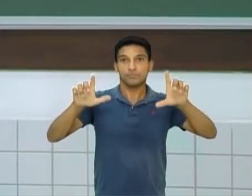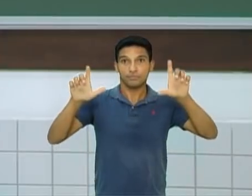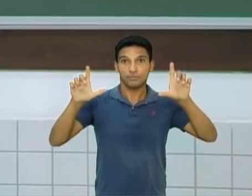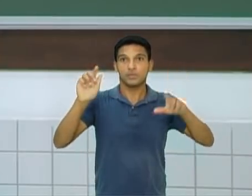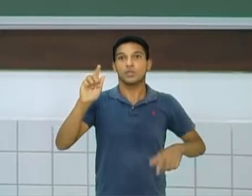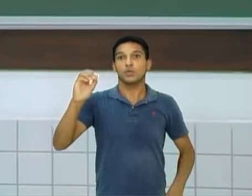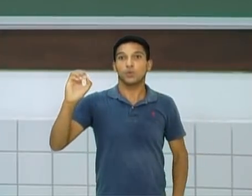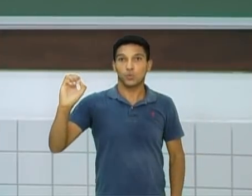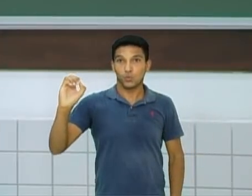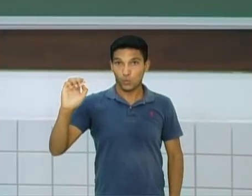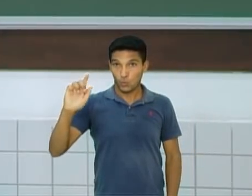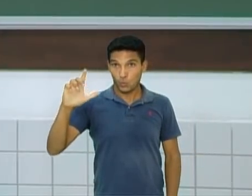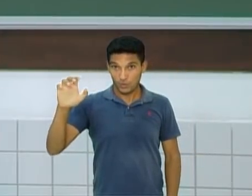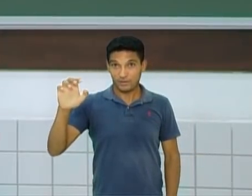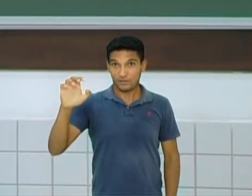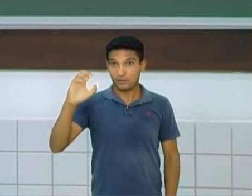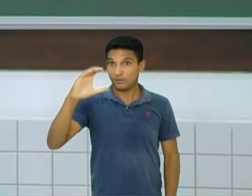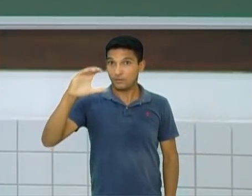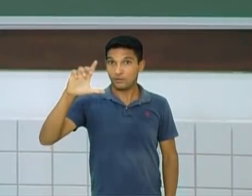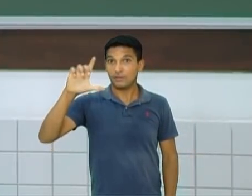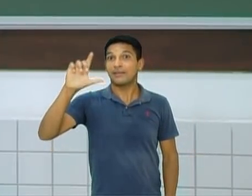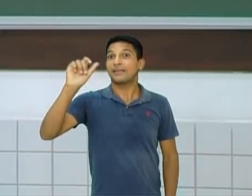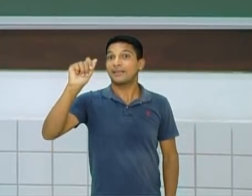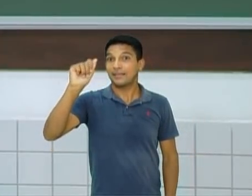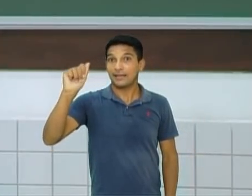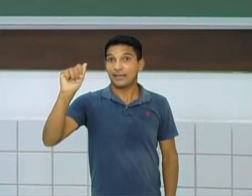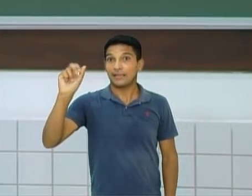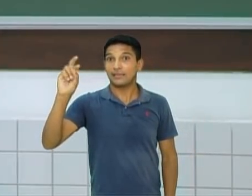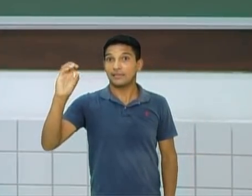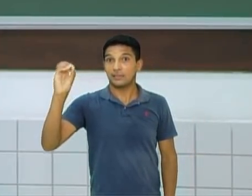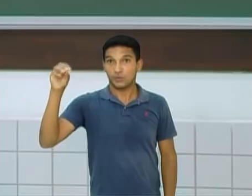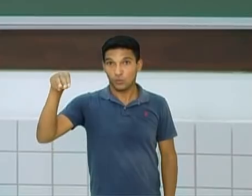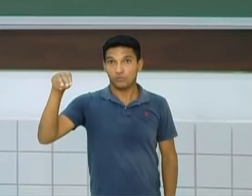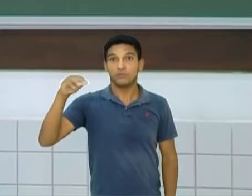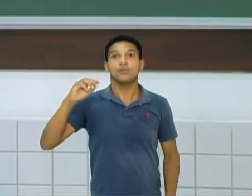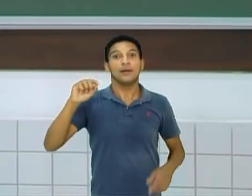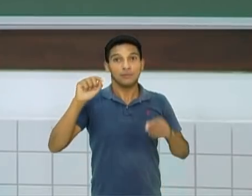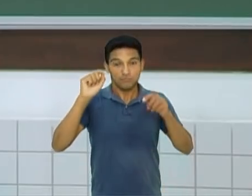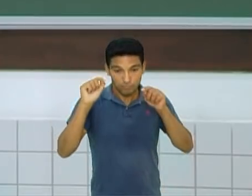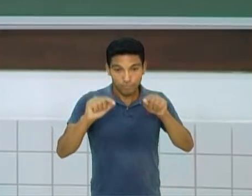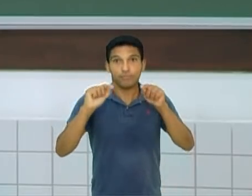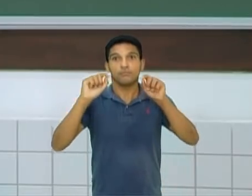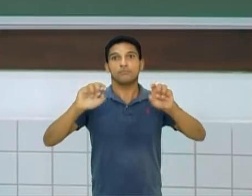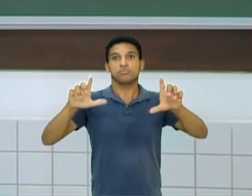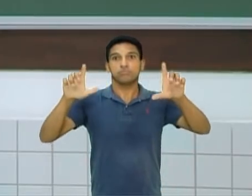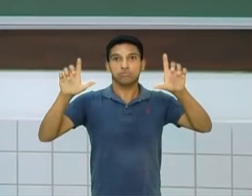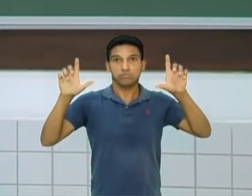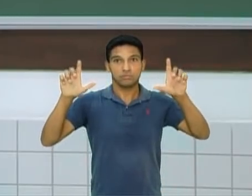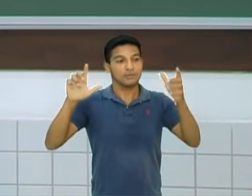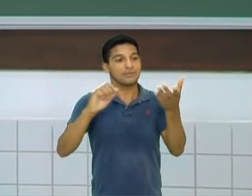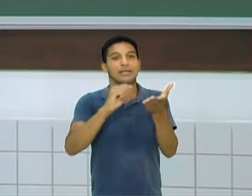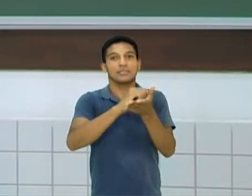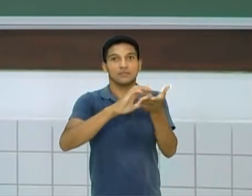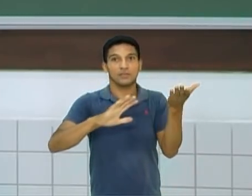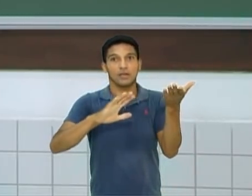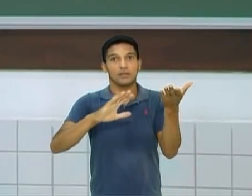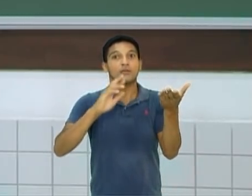tem uma atividade obrigatória. Essa atividade, ela gera uma presença para você, então é necessário que você